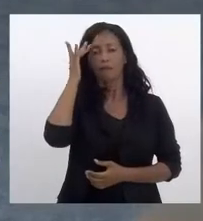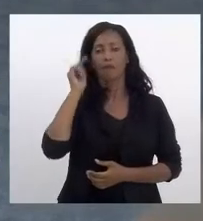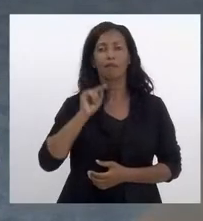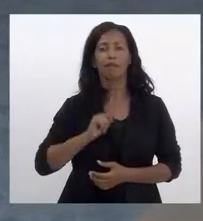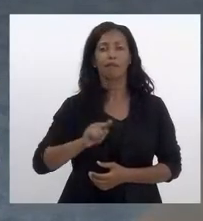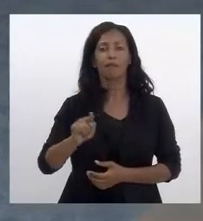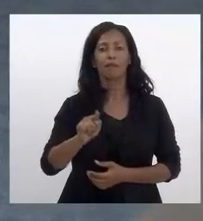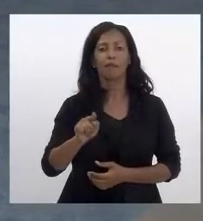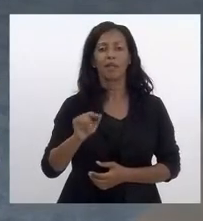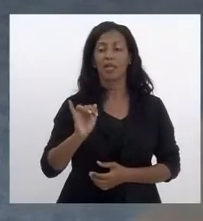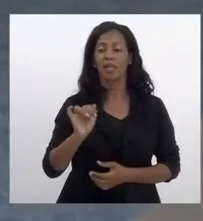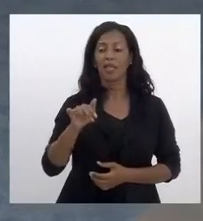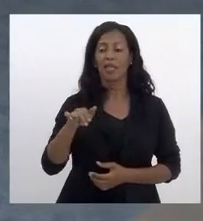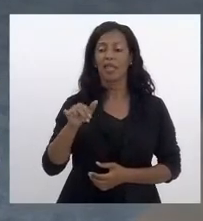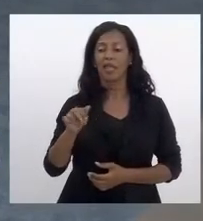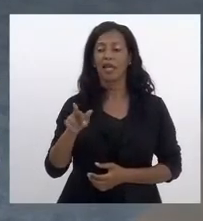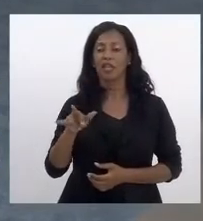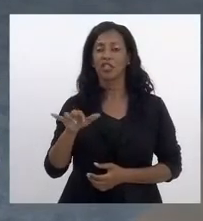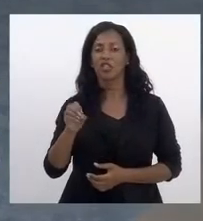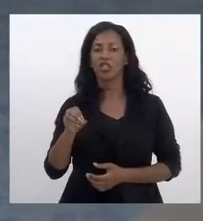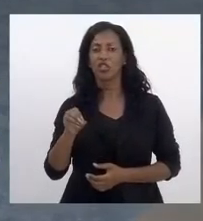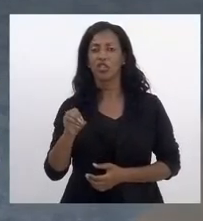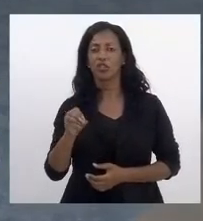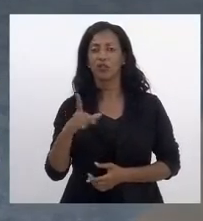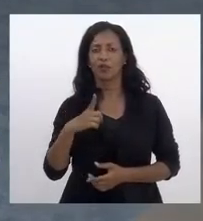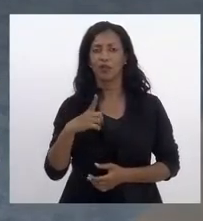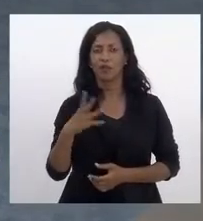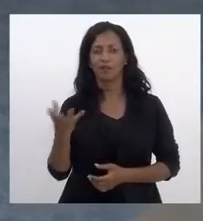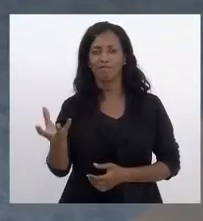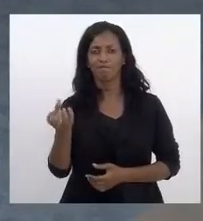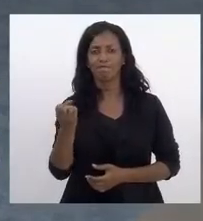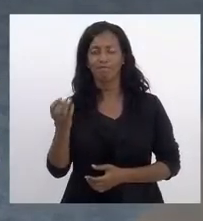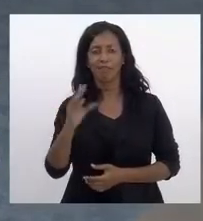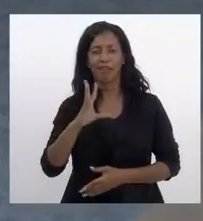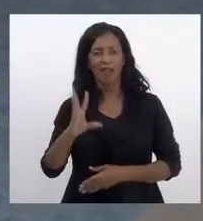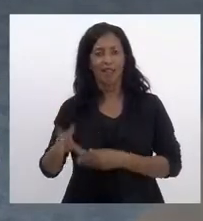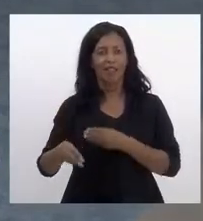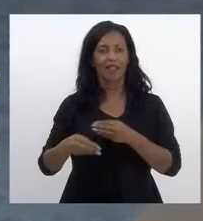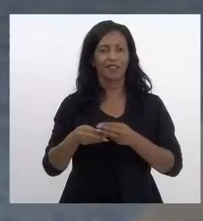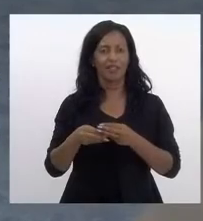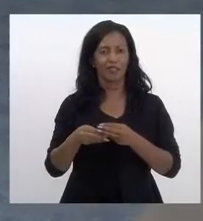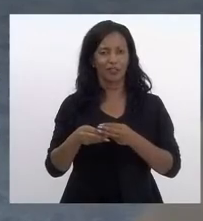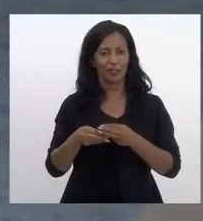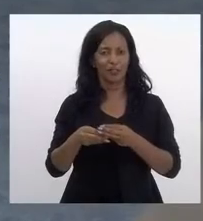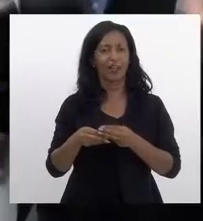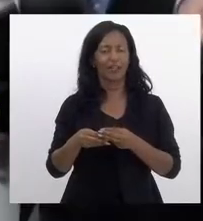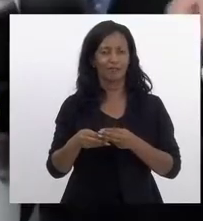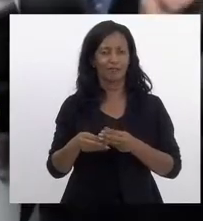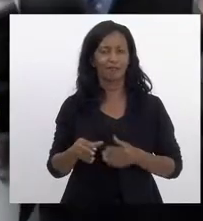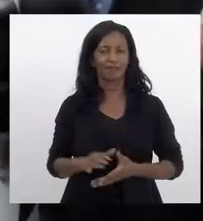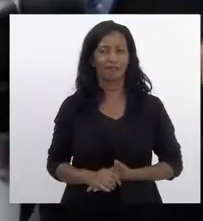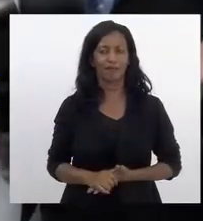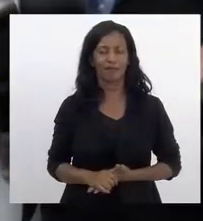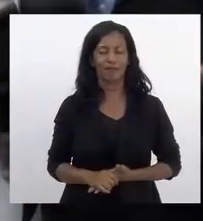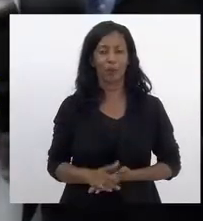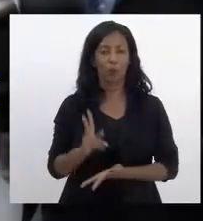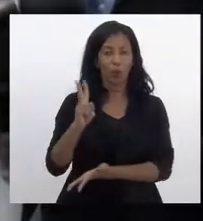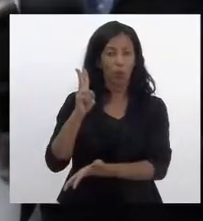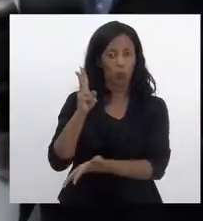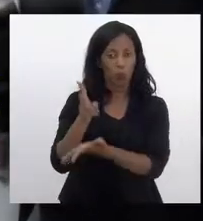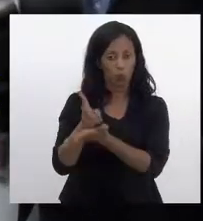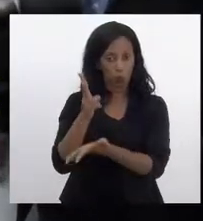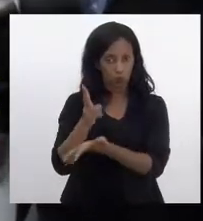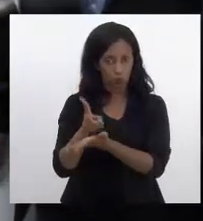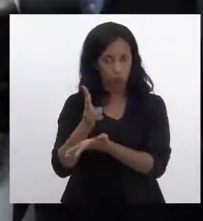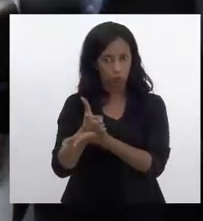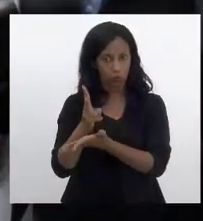lá, inativo, que recebe a indenização de adicional de inatividade, continuará com